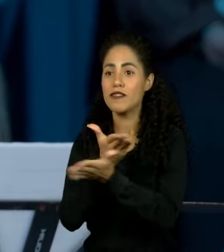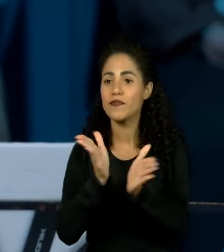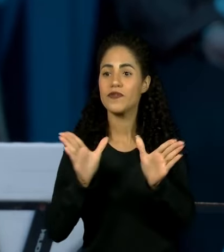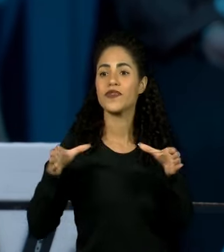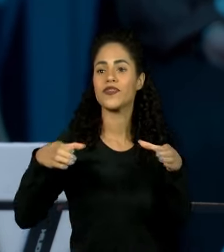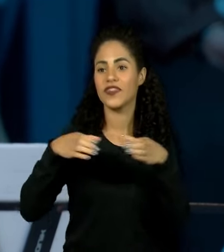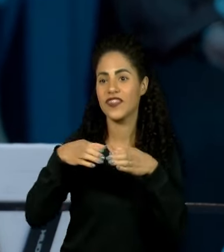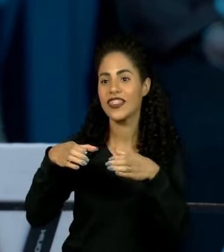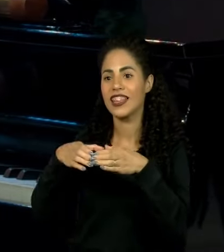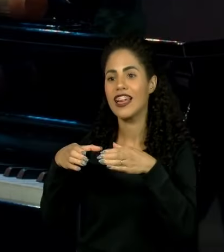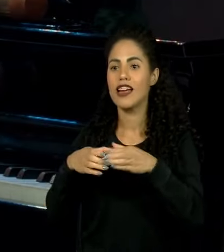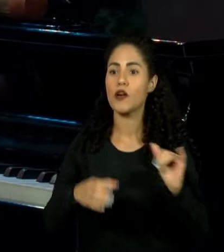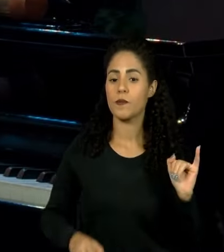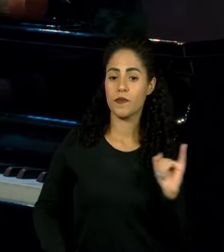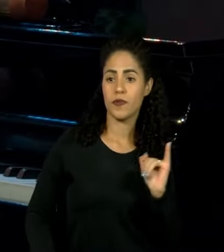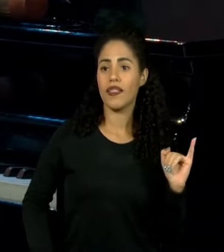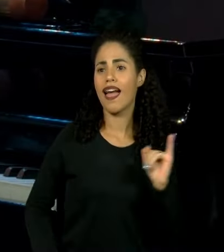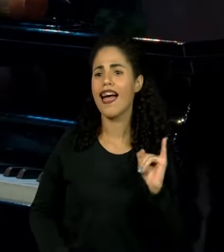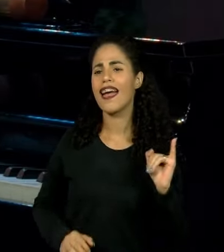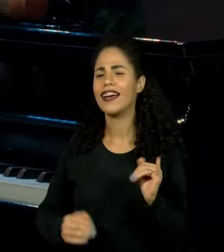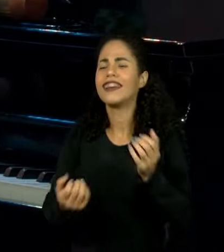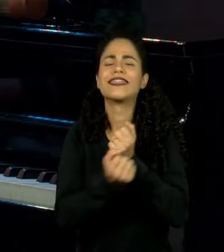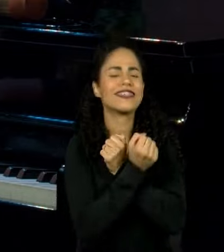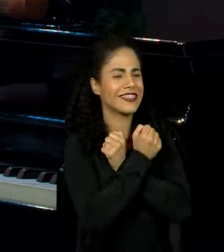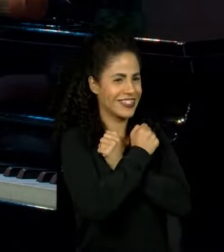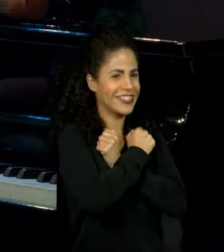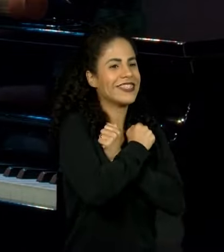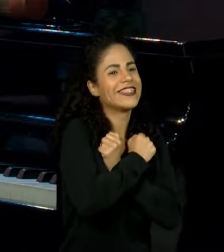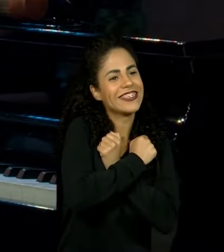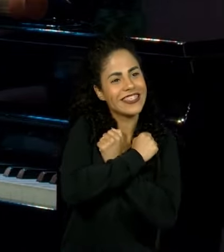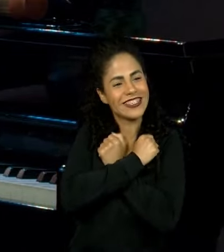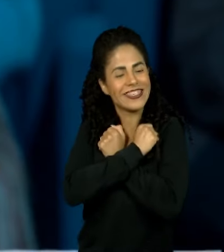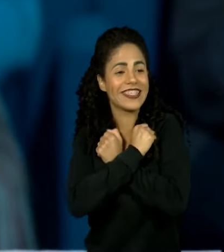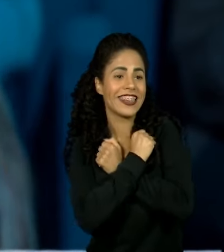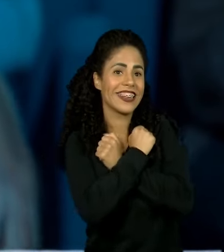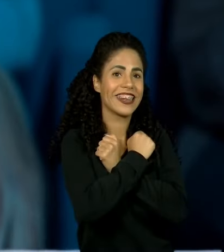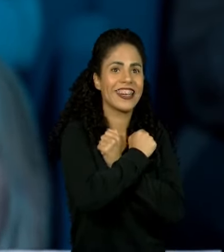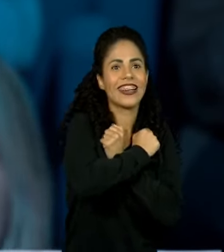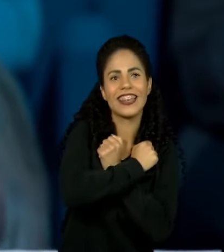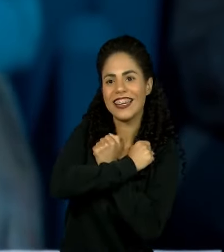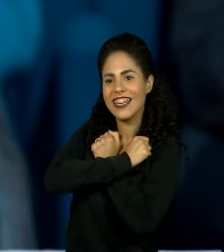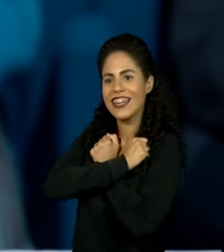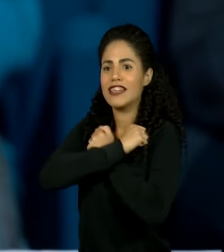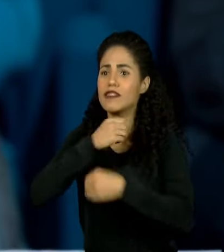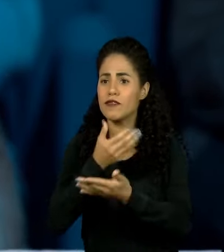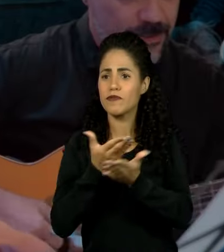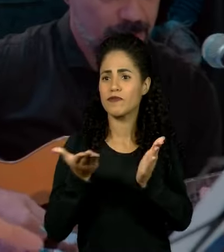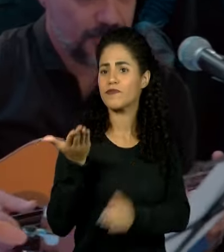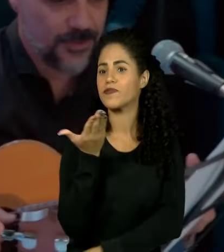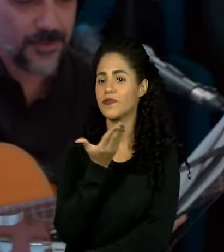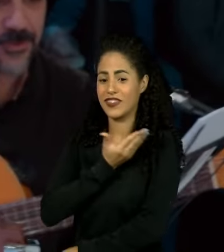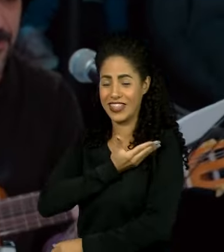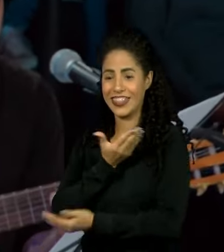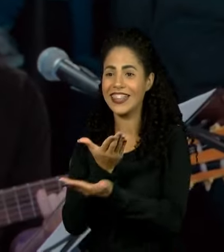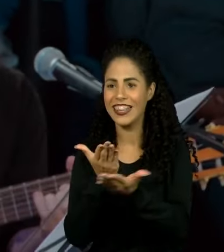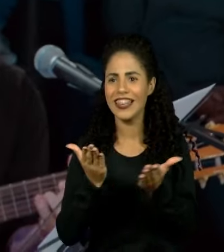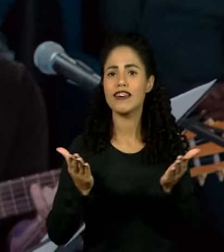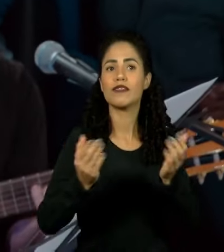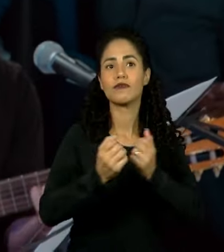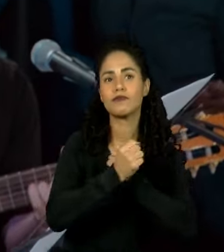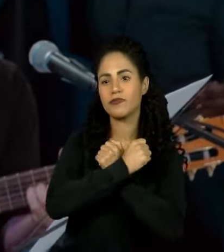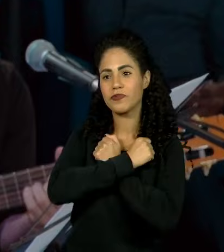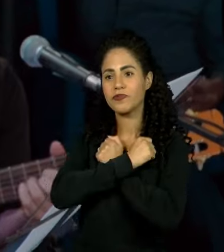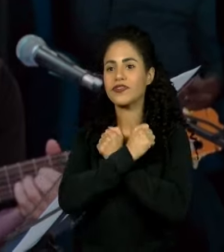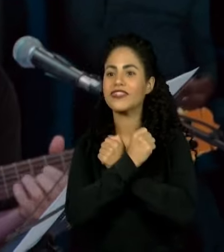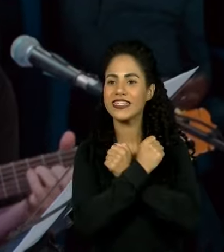de Panema aquele abraço meu caminho pelo mundo